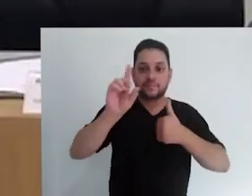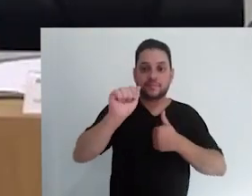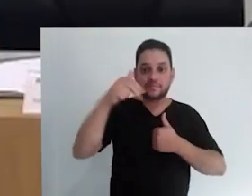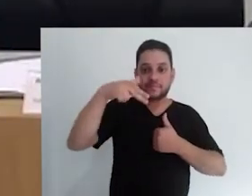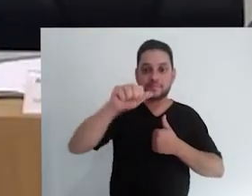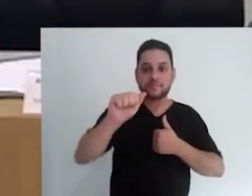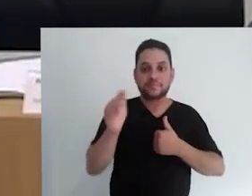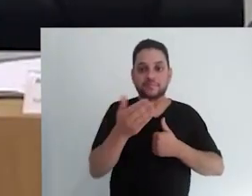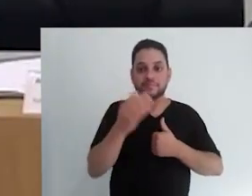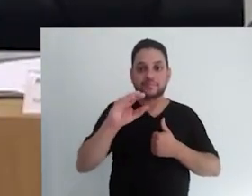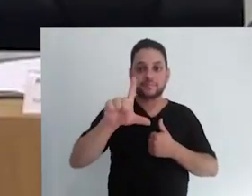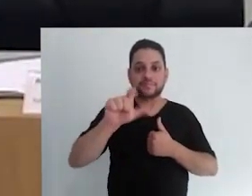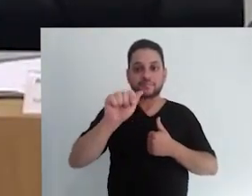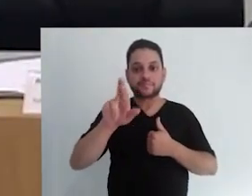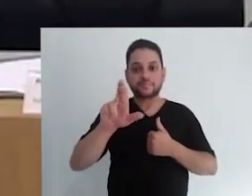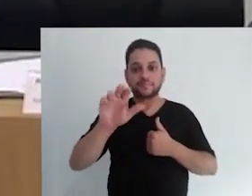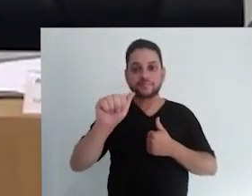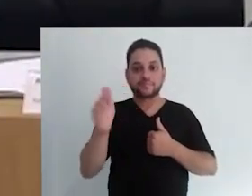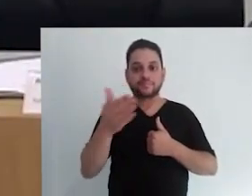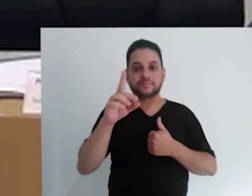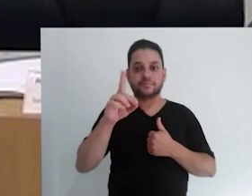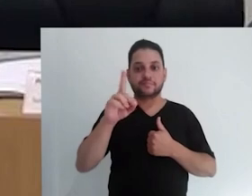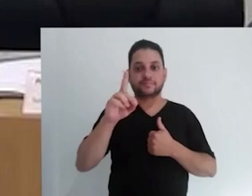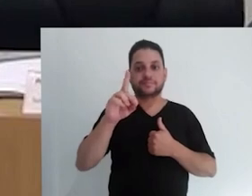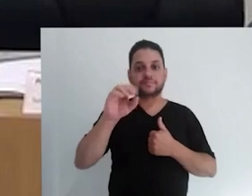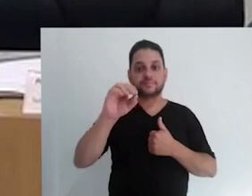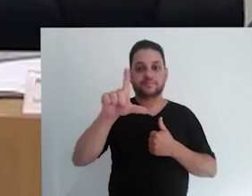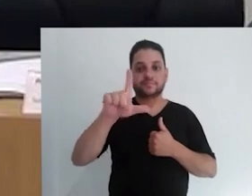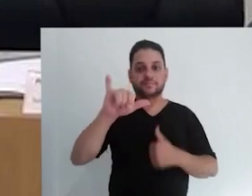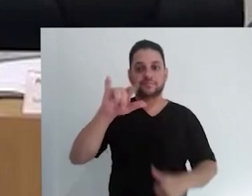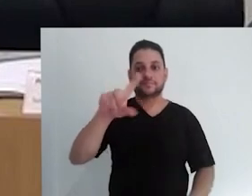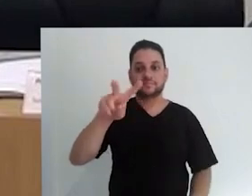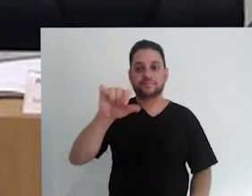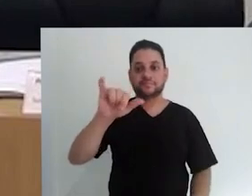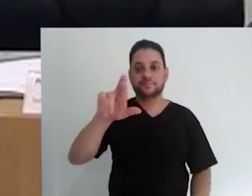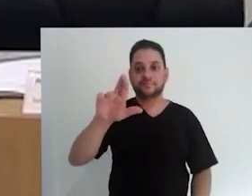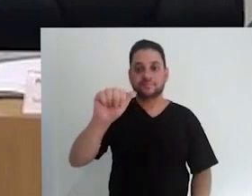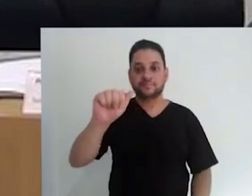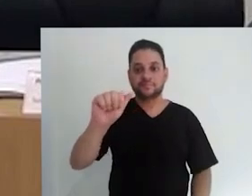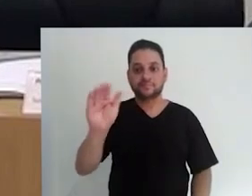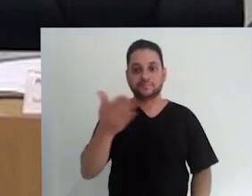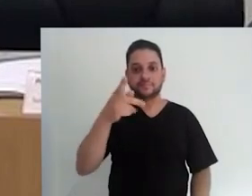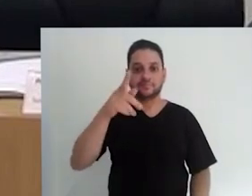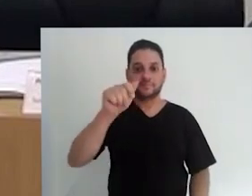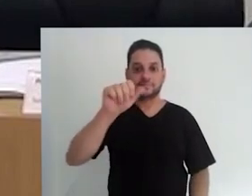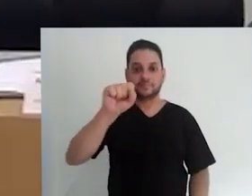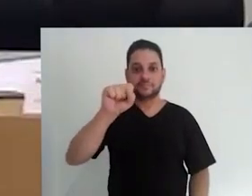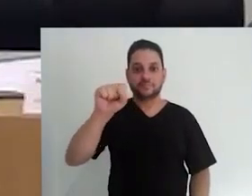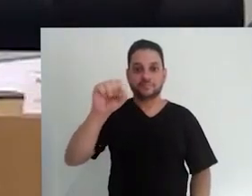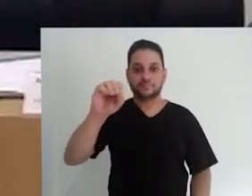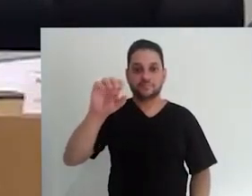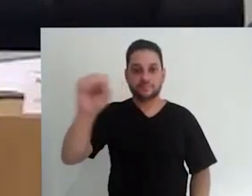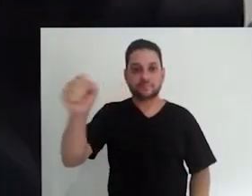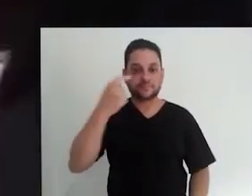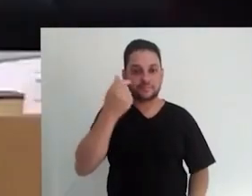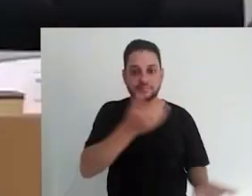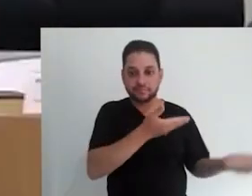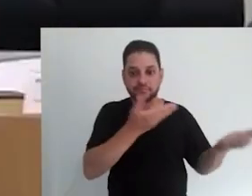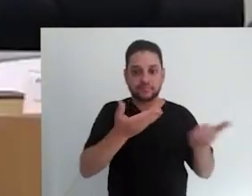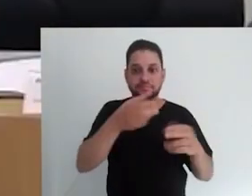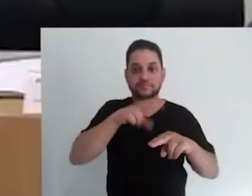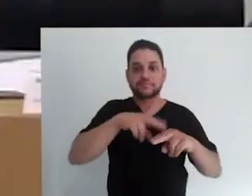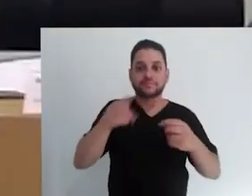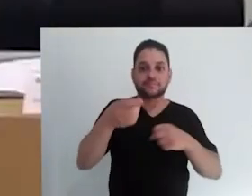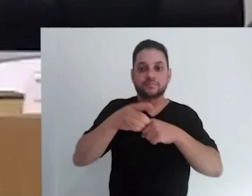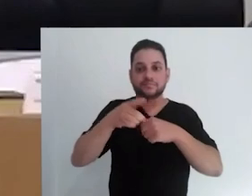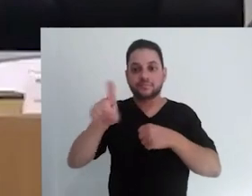Paula Oliveira Passos, a doutora, depois eu faço as apresentações, o doutor